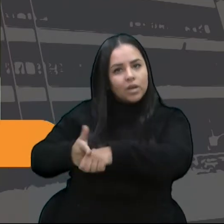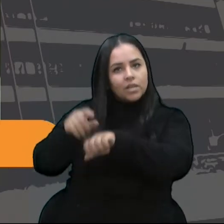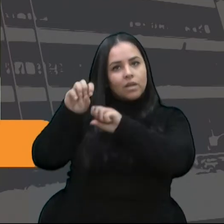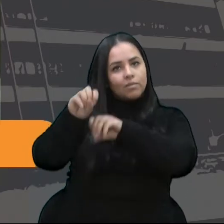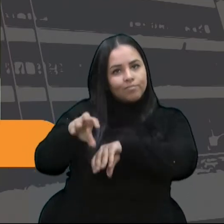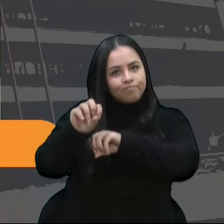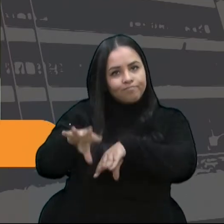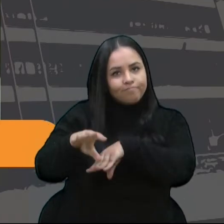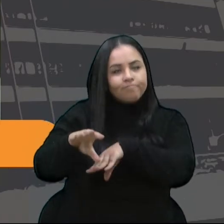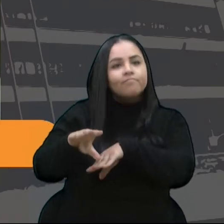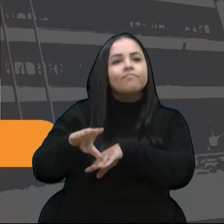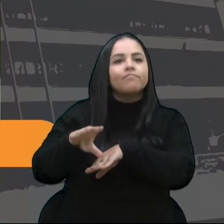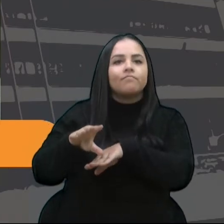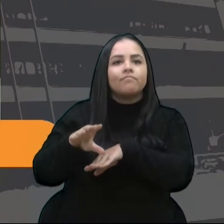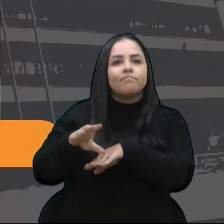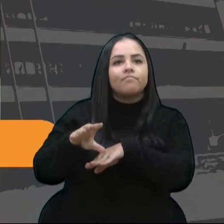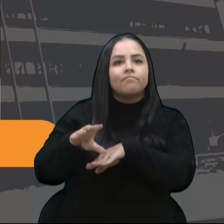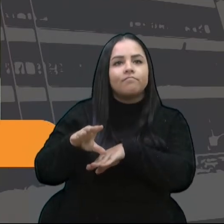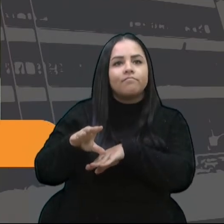que